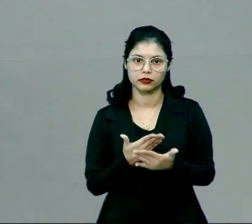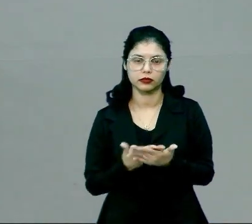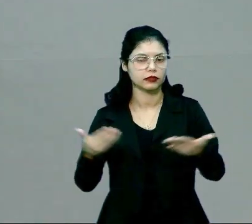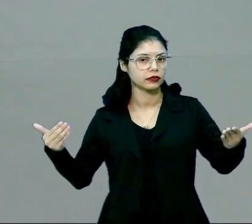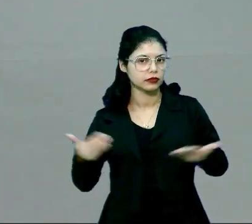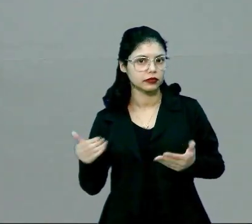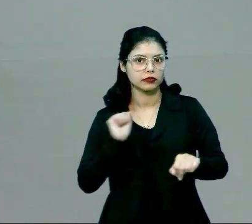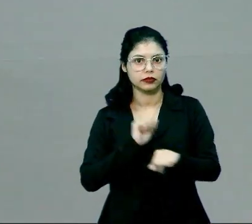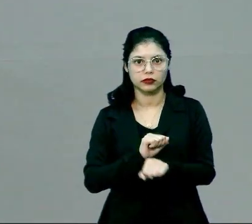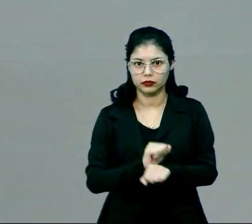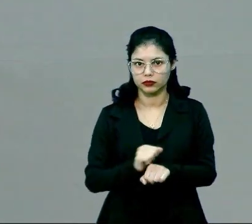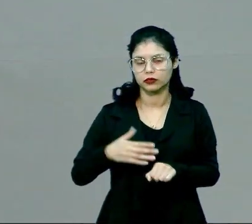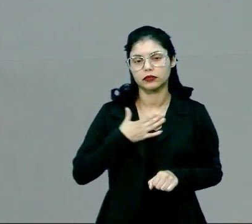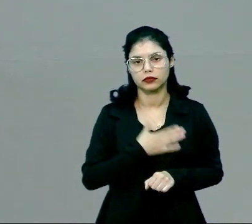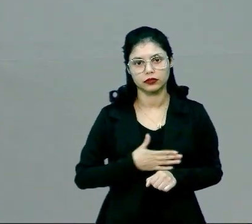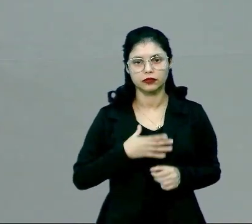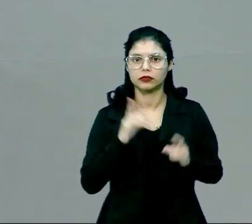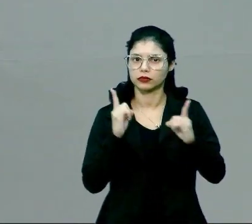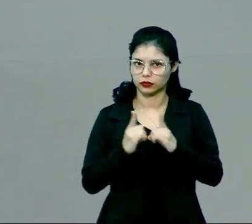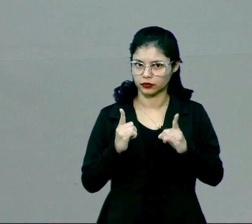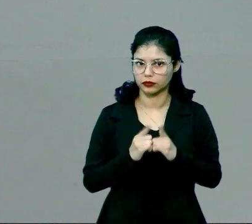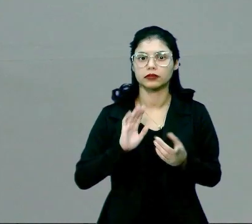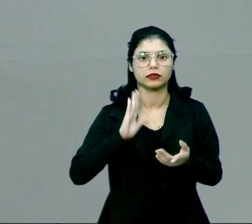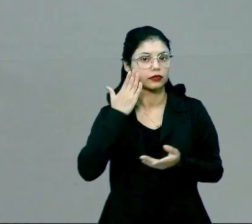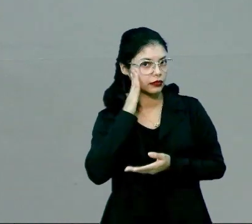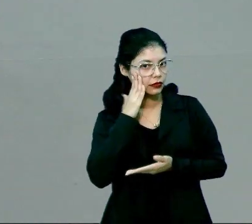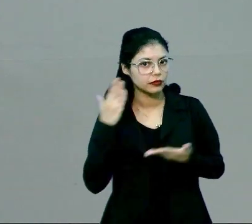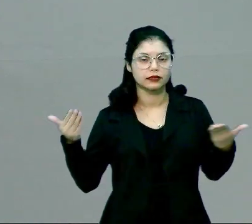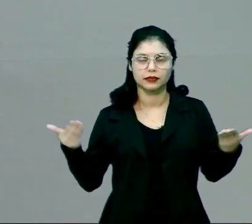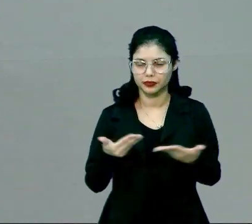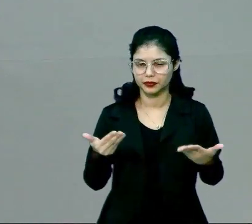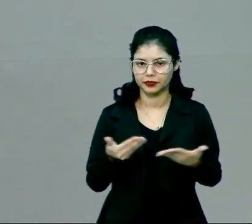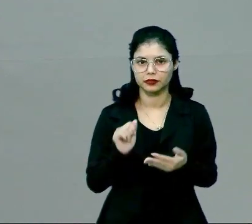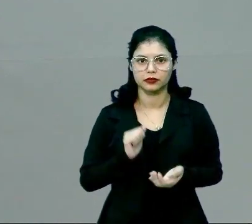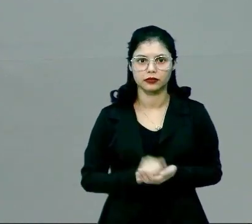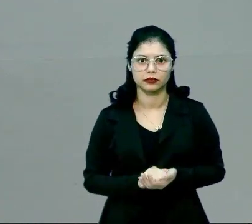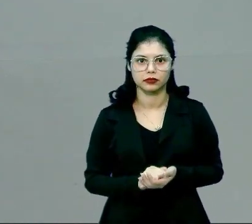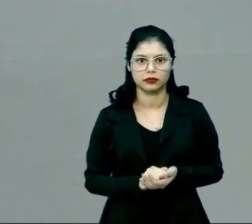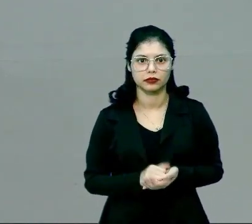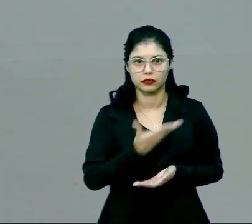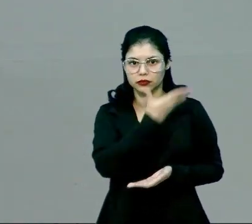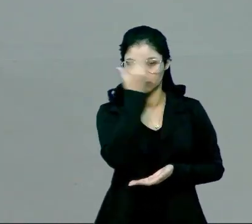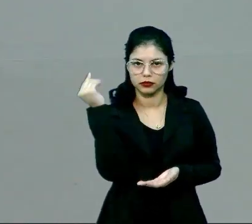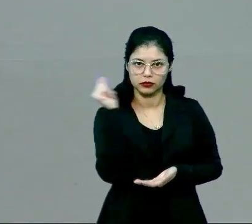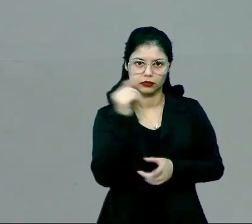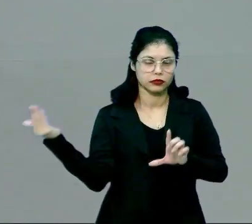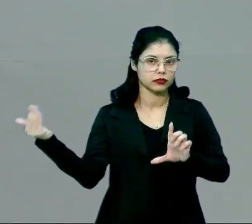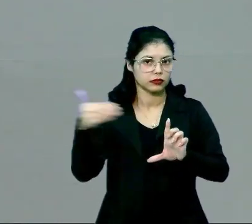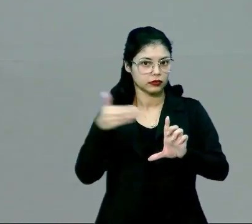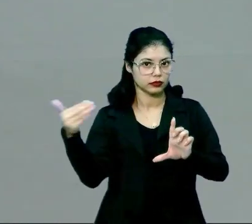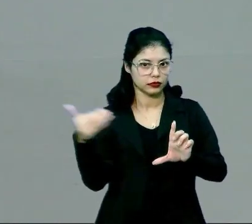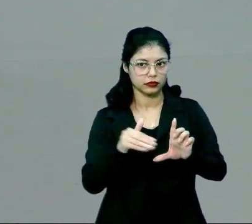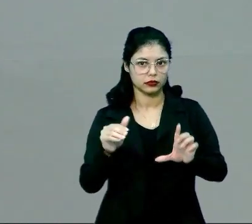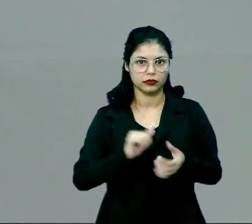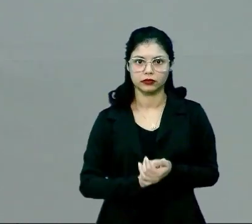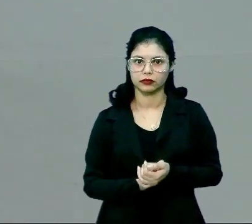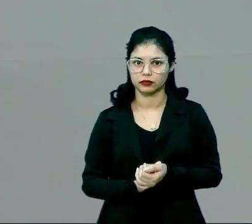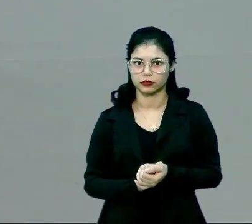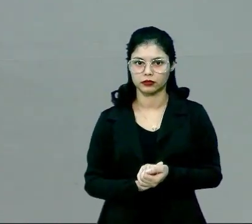tá certo? Espero que vocês tenham entendido a aula de hoje, tá? Não esqueçam de acessar a